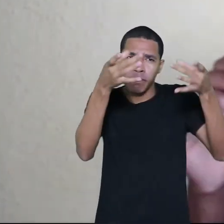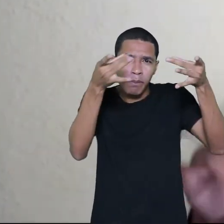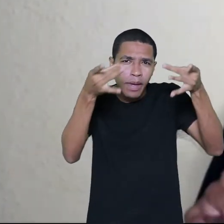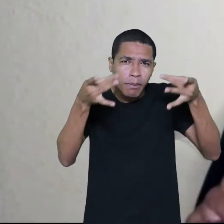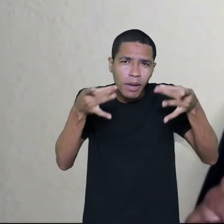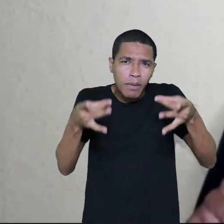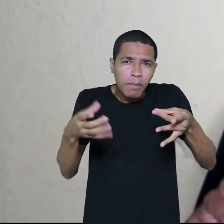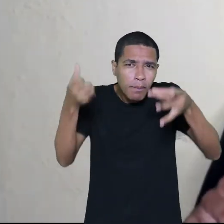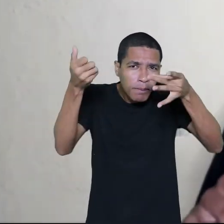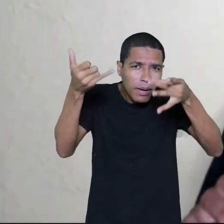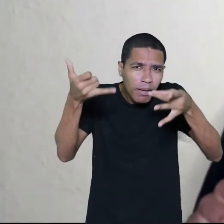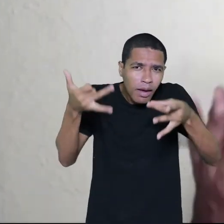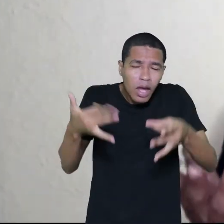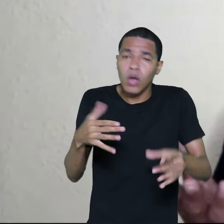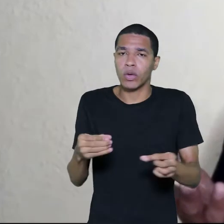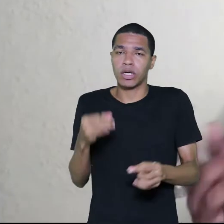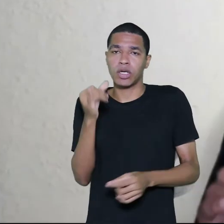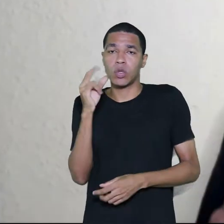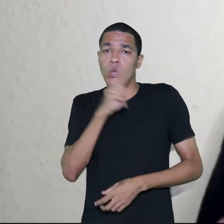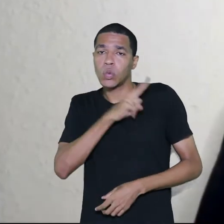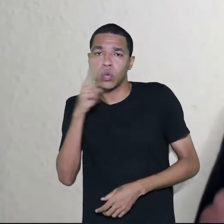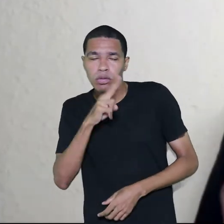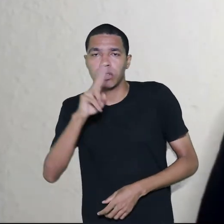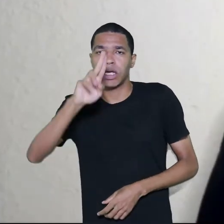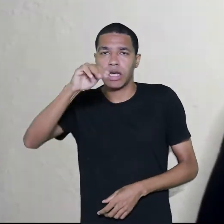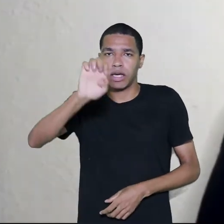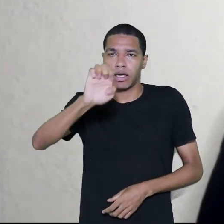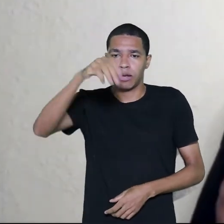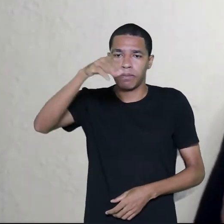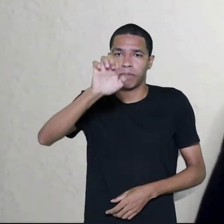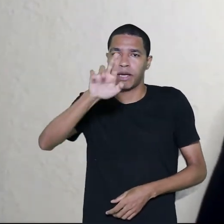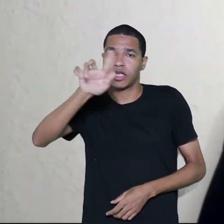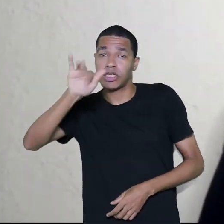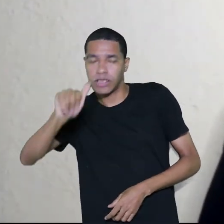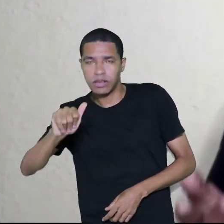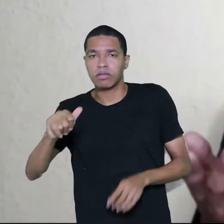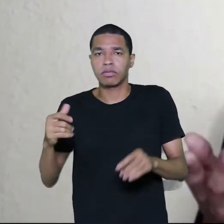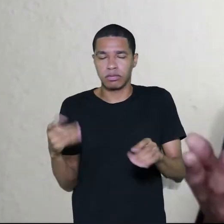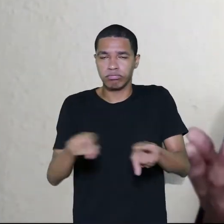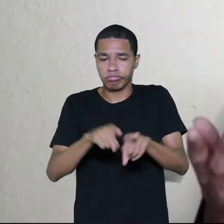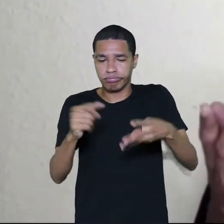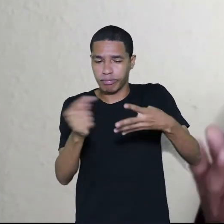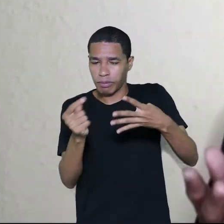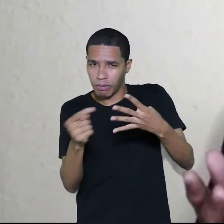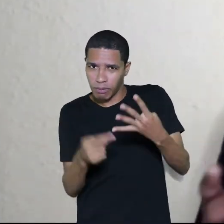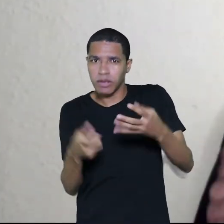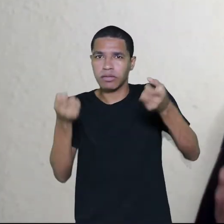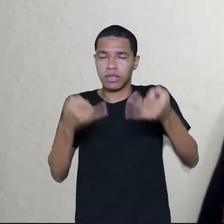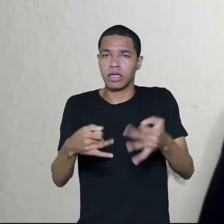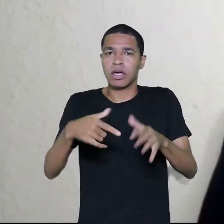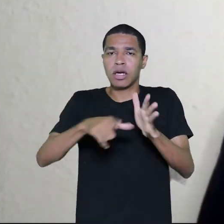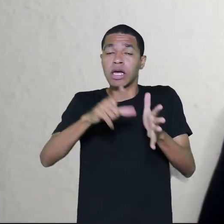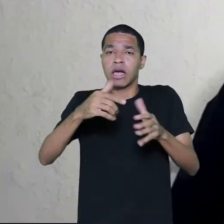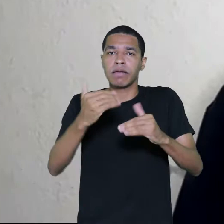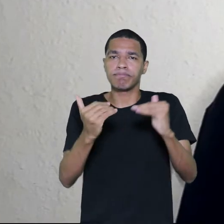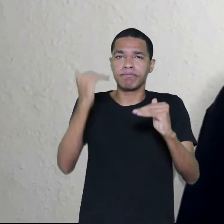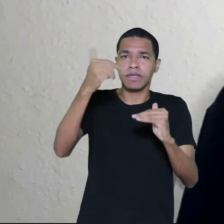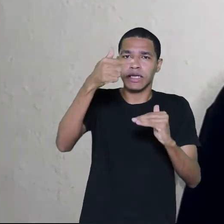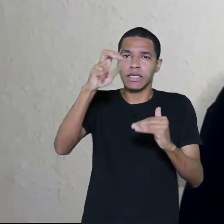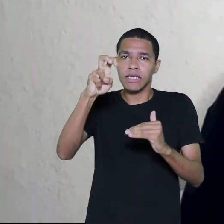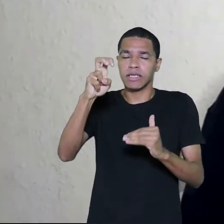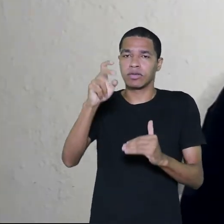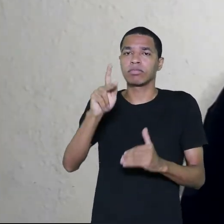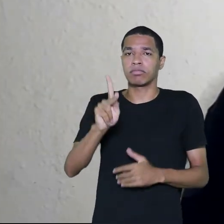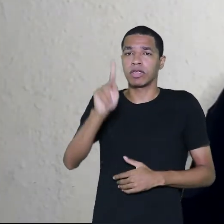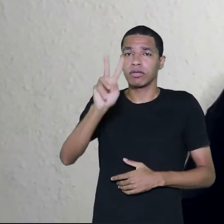descrição dos processos de emergência. E essas são as medidas que você deve tomar em estações acima de 75 kW. E como